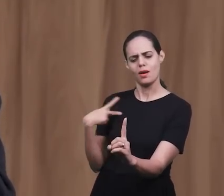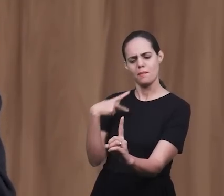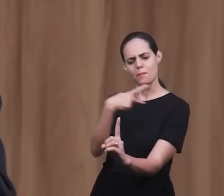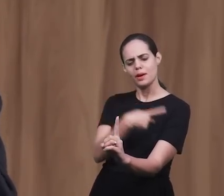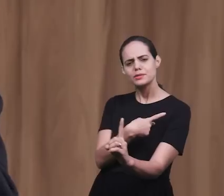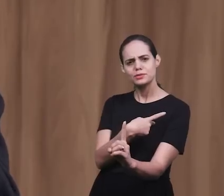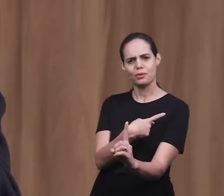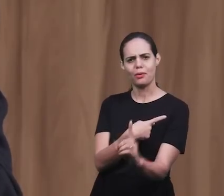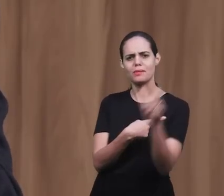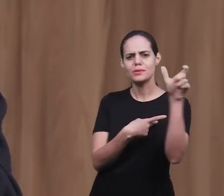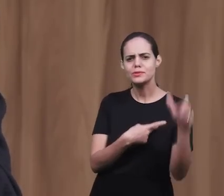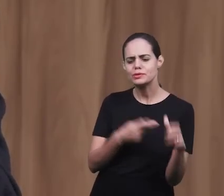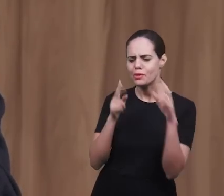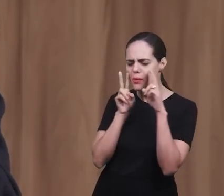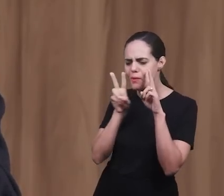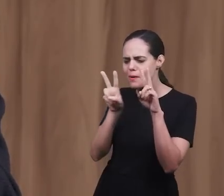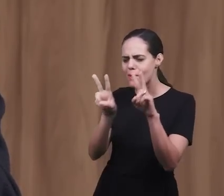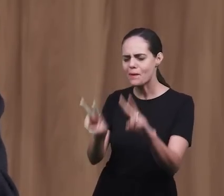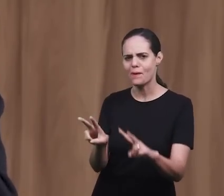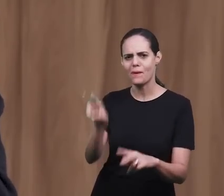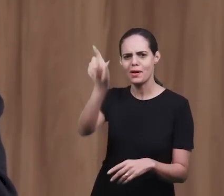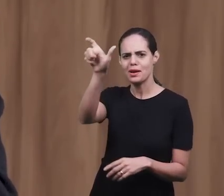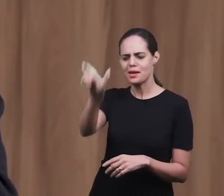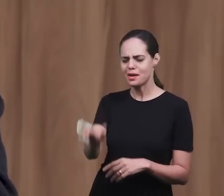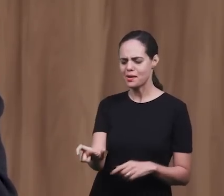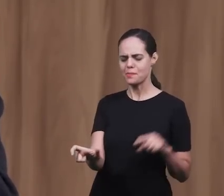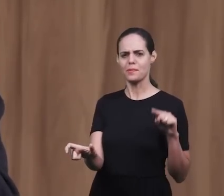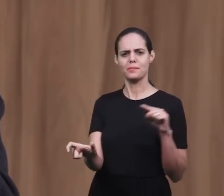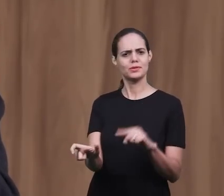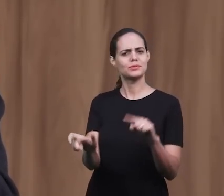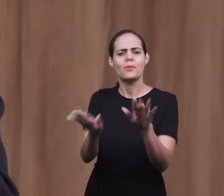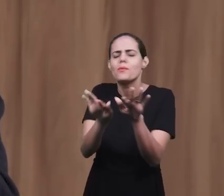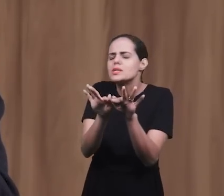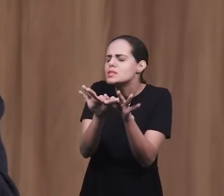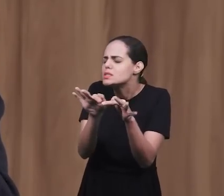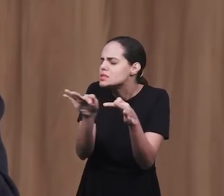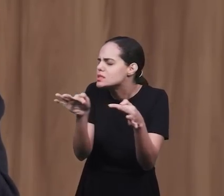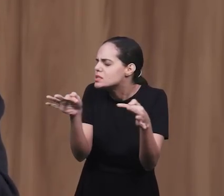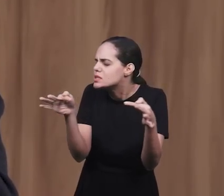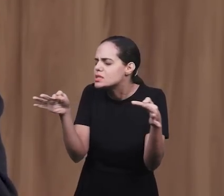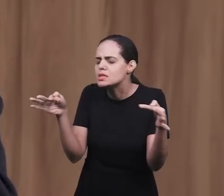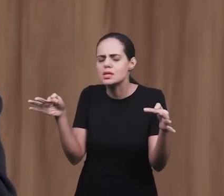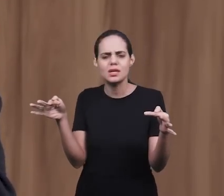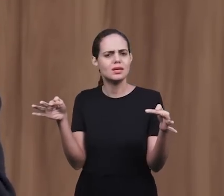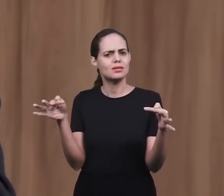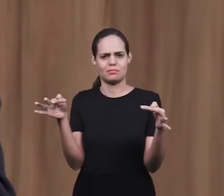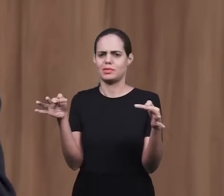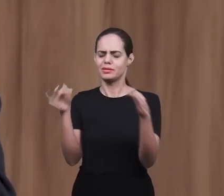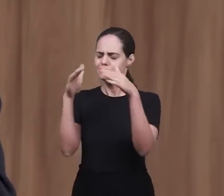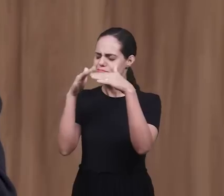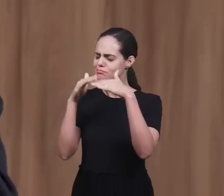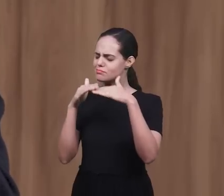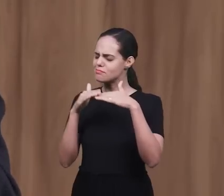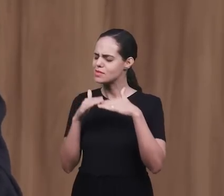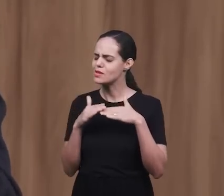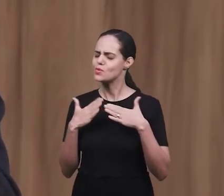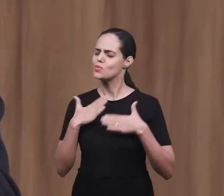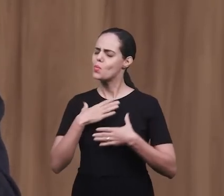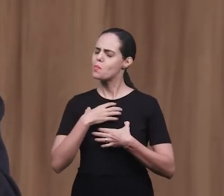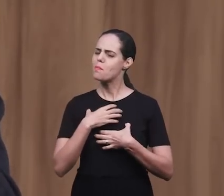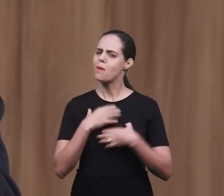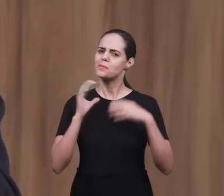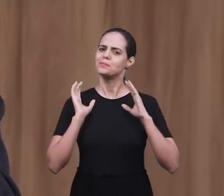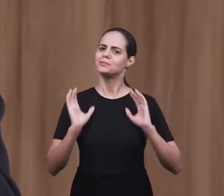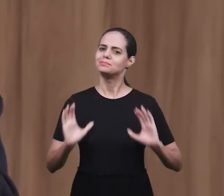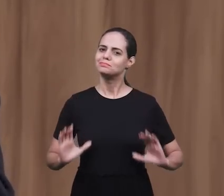quem olha quer ver ali uma pessoa que é simples nas suas coisas, na sua maneira de ser, na sua maneira de